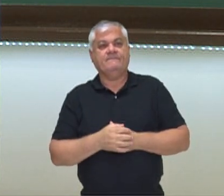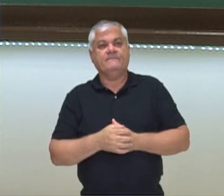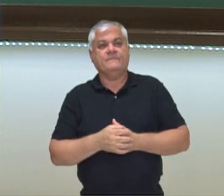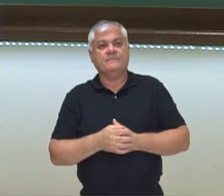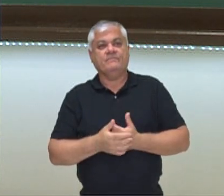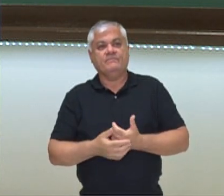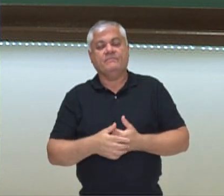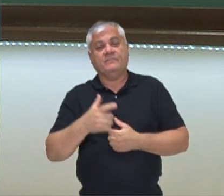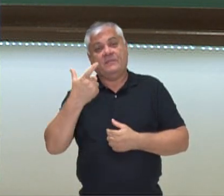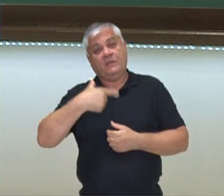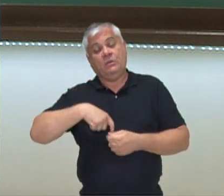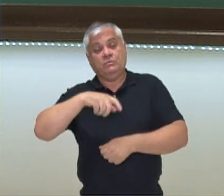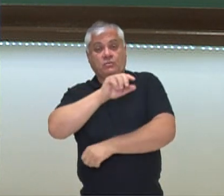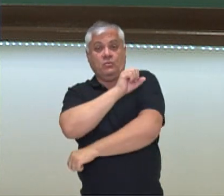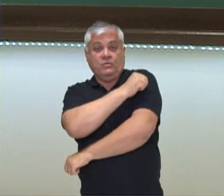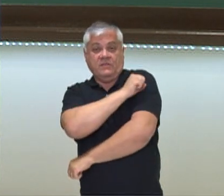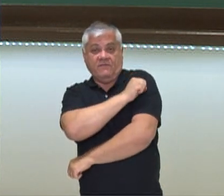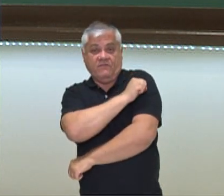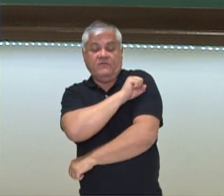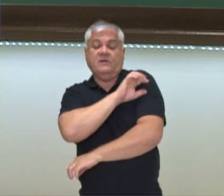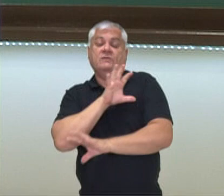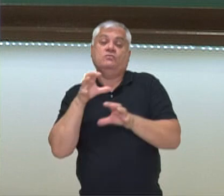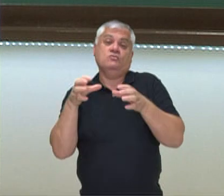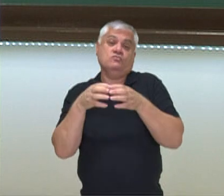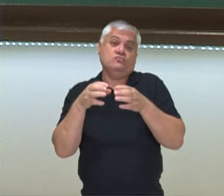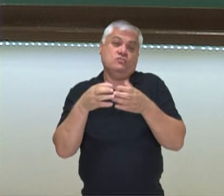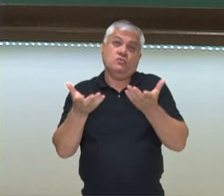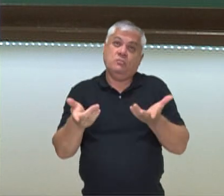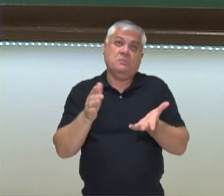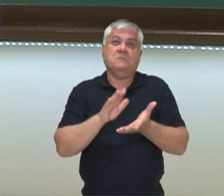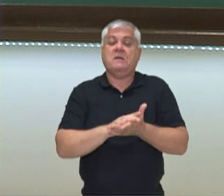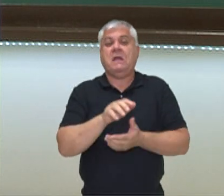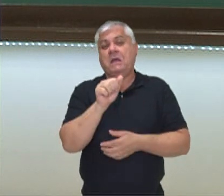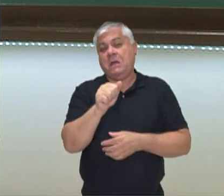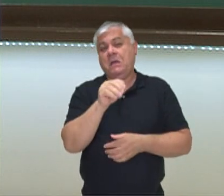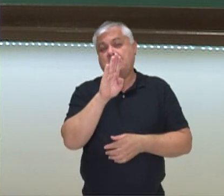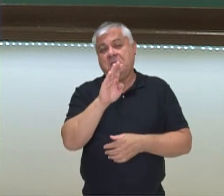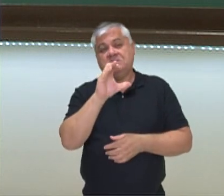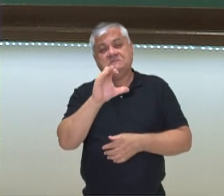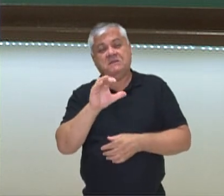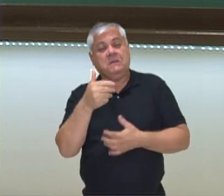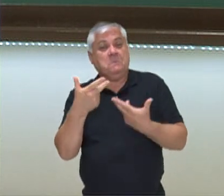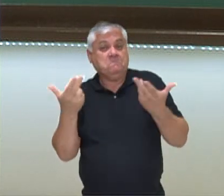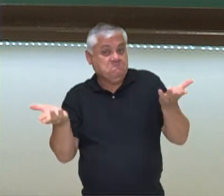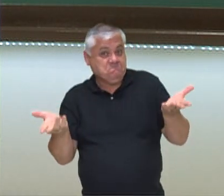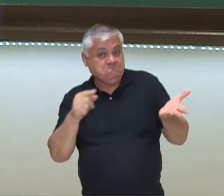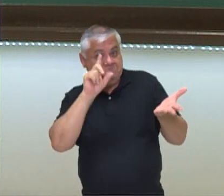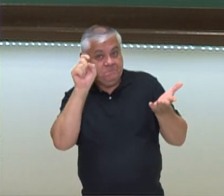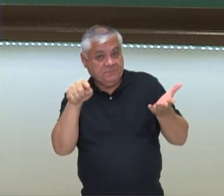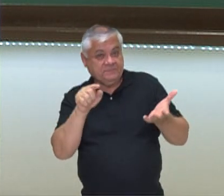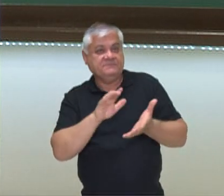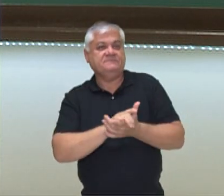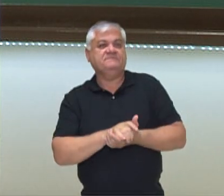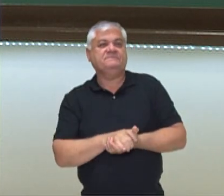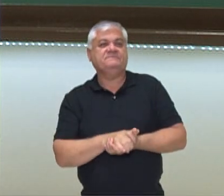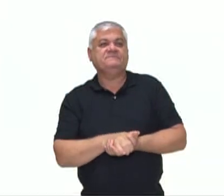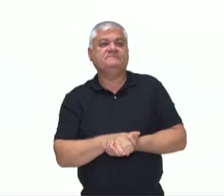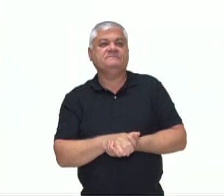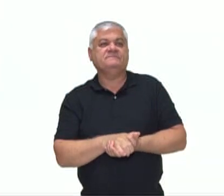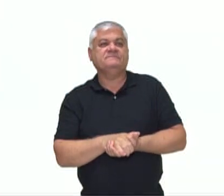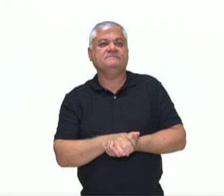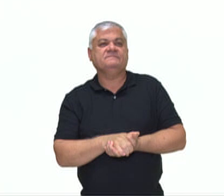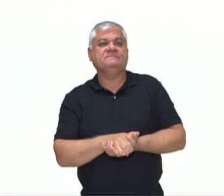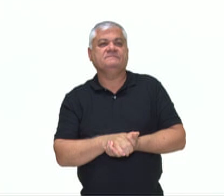grade, o 8º ano, de que turma? A, B, C, geralmente são letras aqui no Brasil, certo?